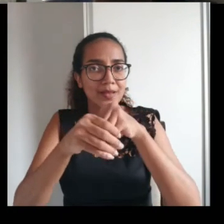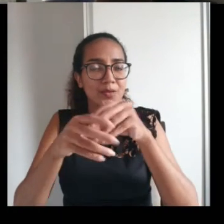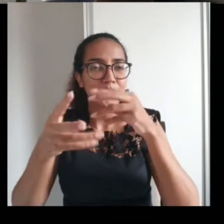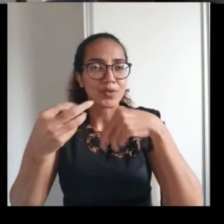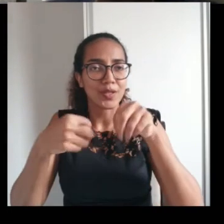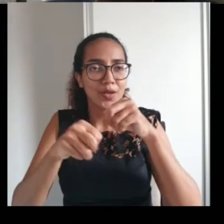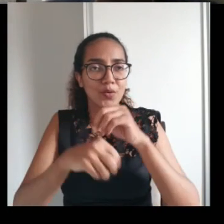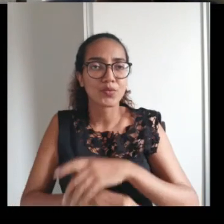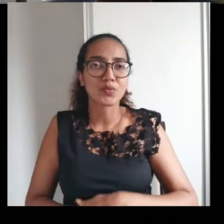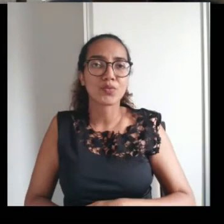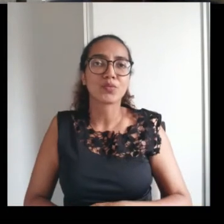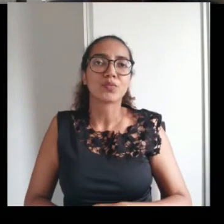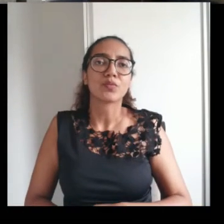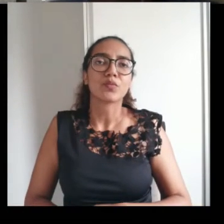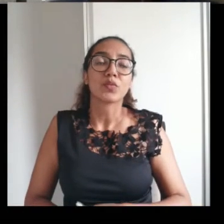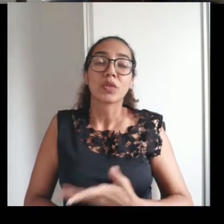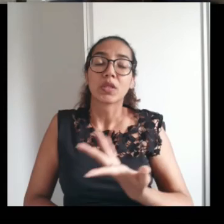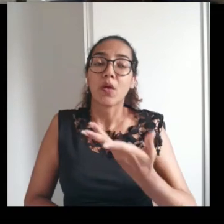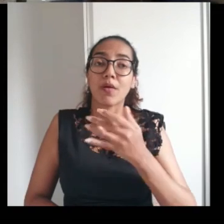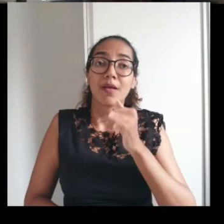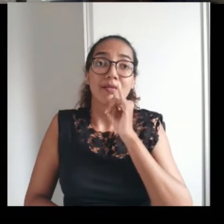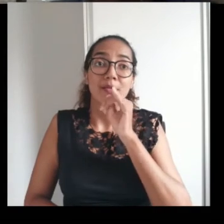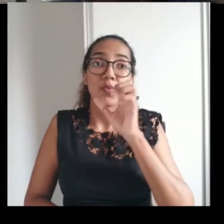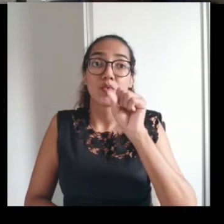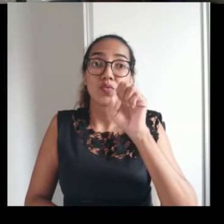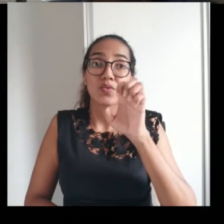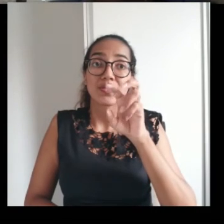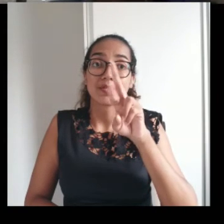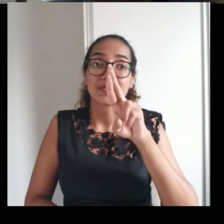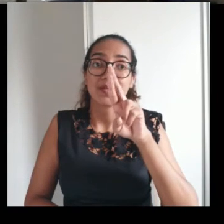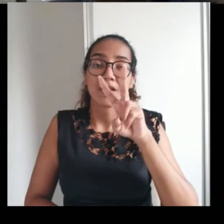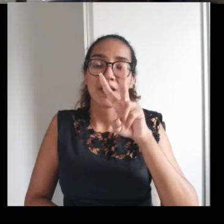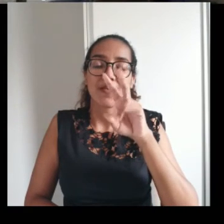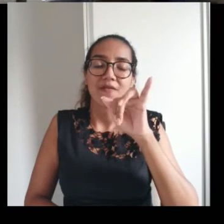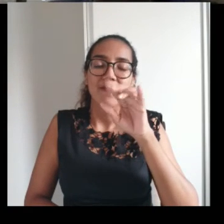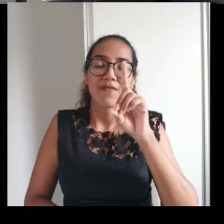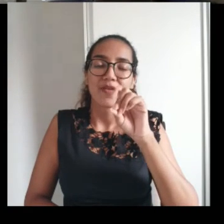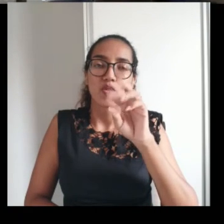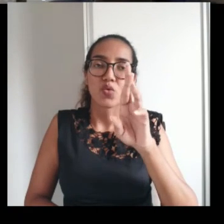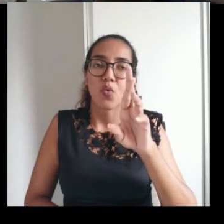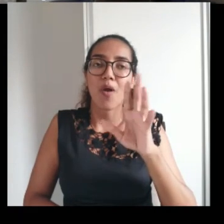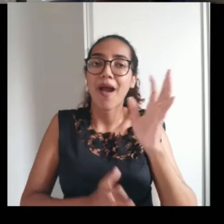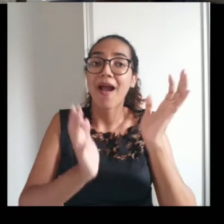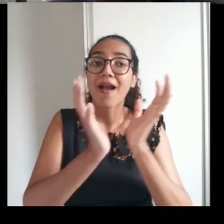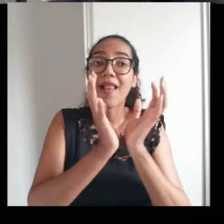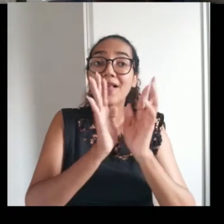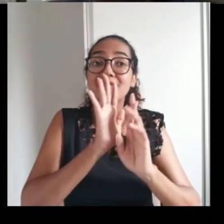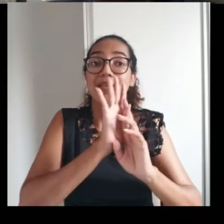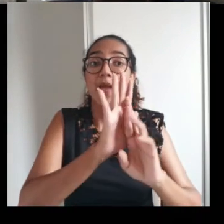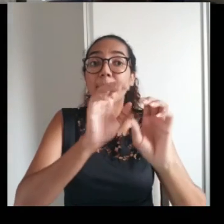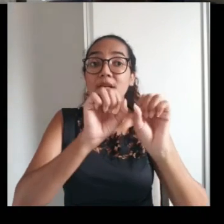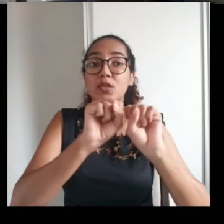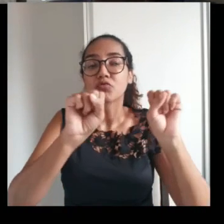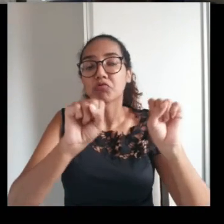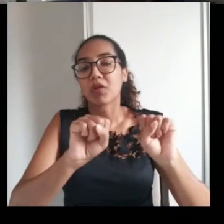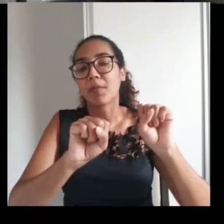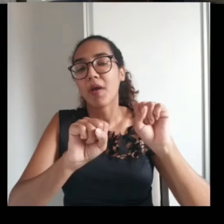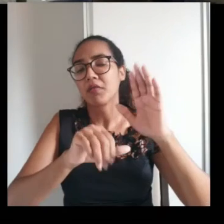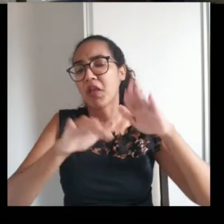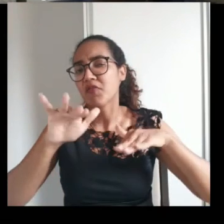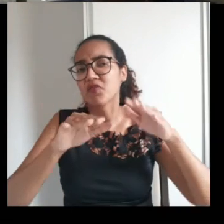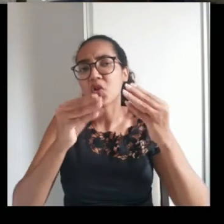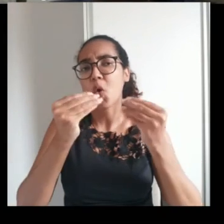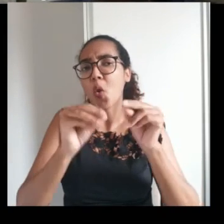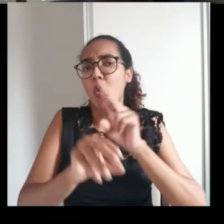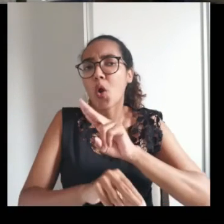meu banco, né? A classe que representa o meu sistema, né? Normalmente você bota o nome do sistema, enfim, é uma fachada, a gente chama